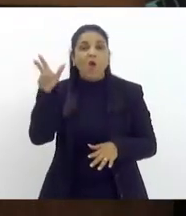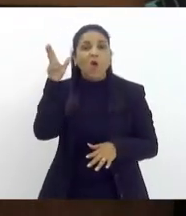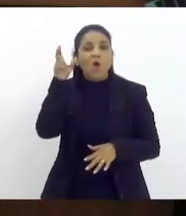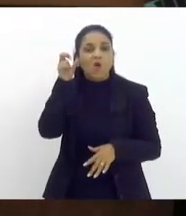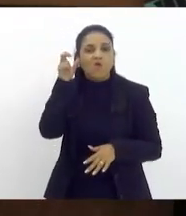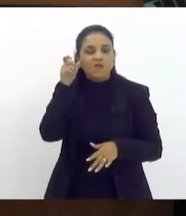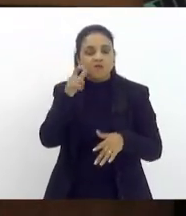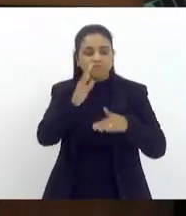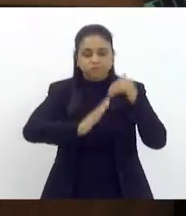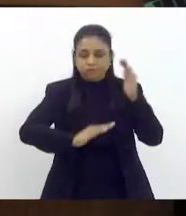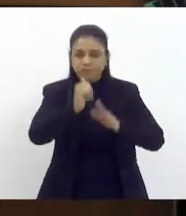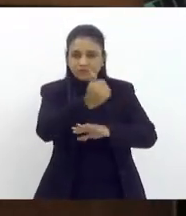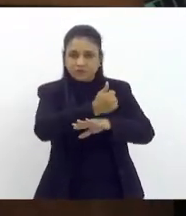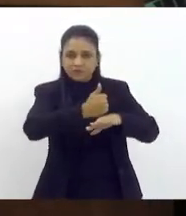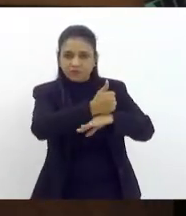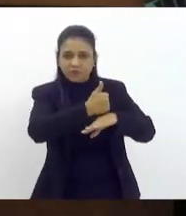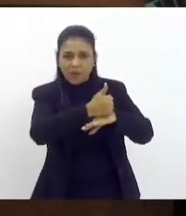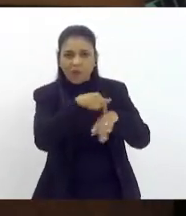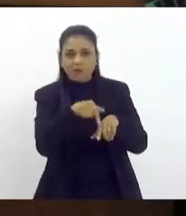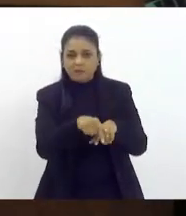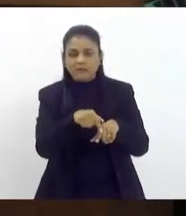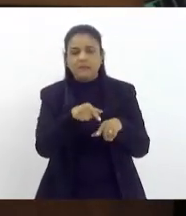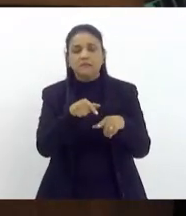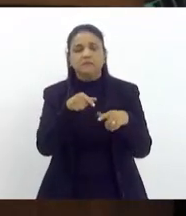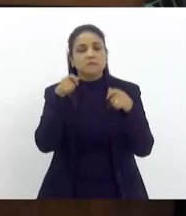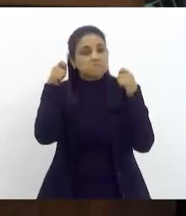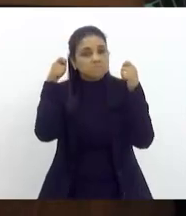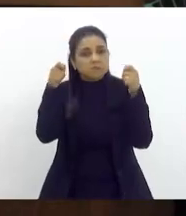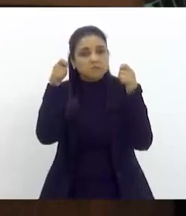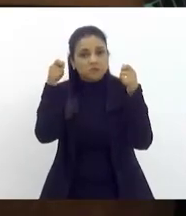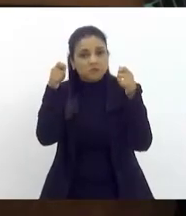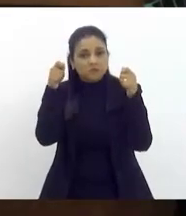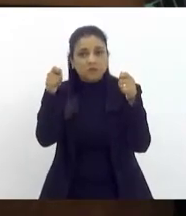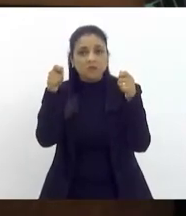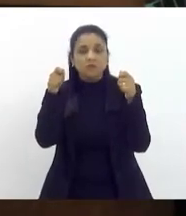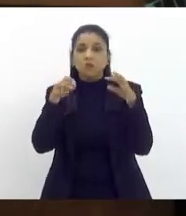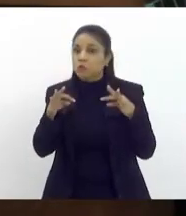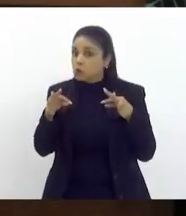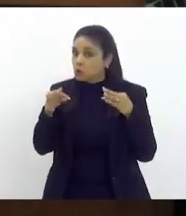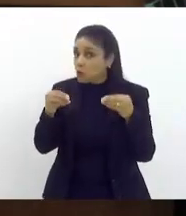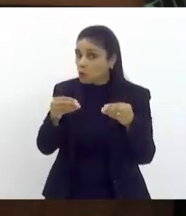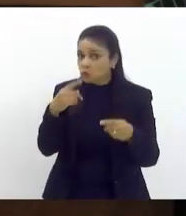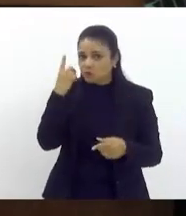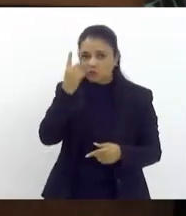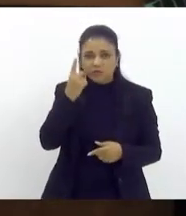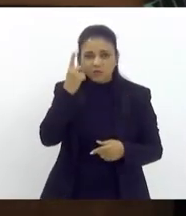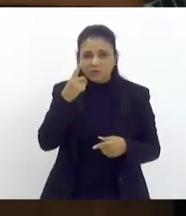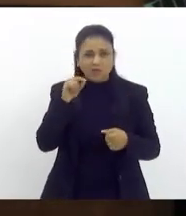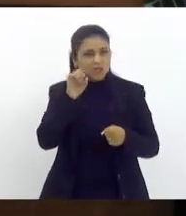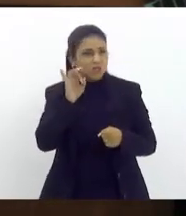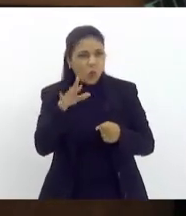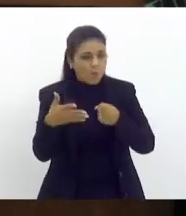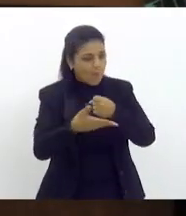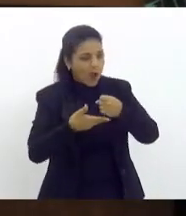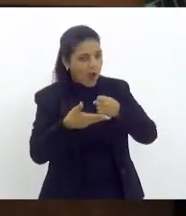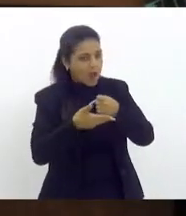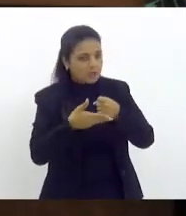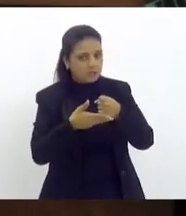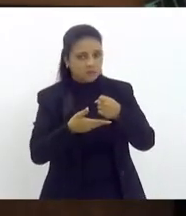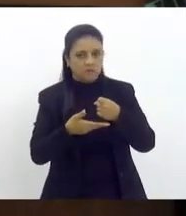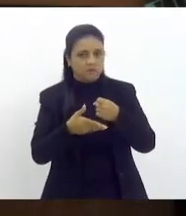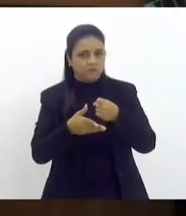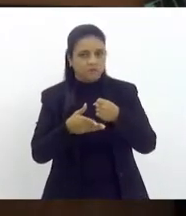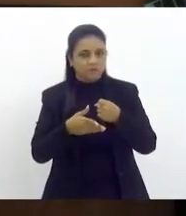categoria se a categoria pretende radicalizar precisamos nós e eu falo todos nós não tô falando só da base eu tô falando a oposição inclusive